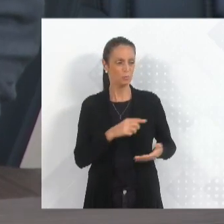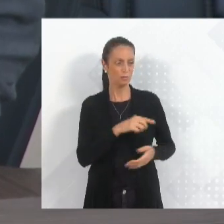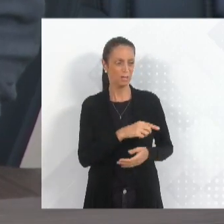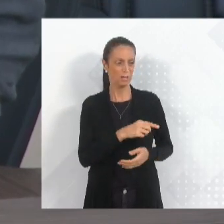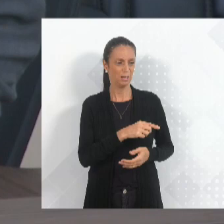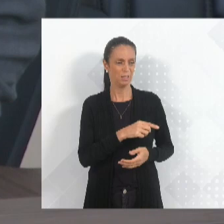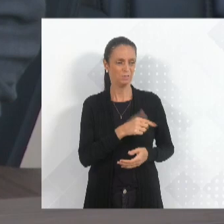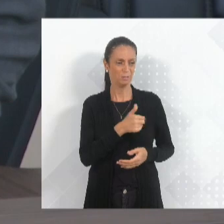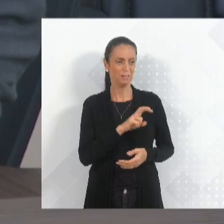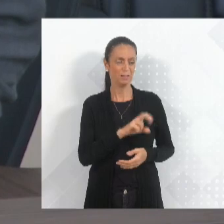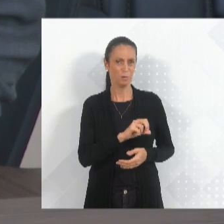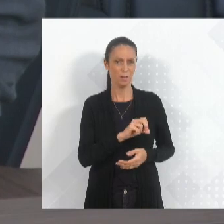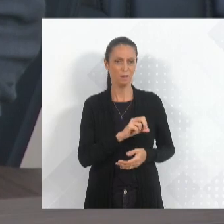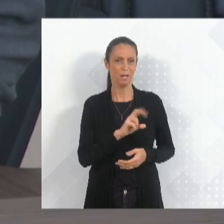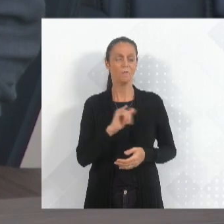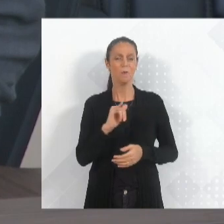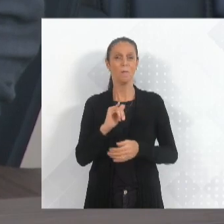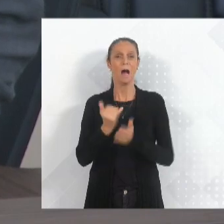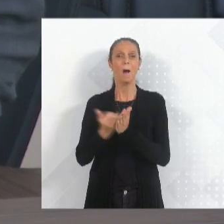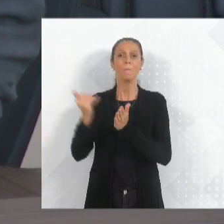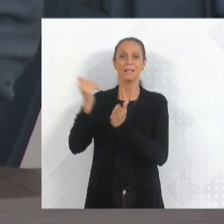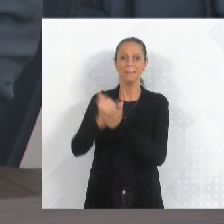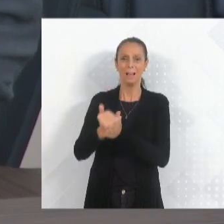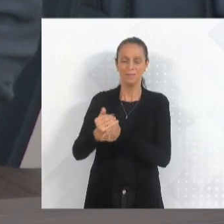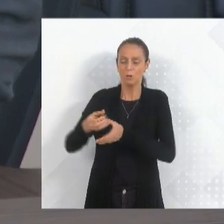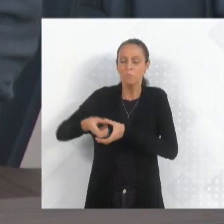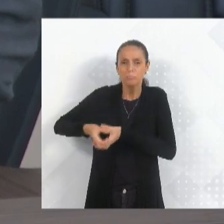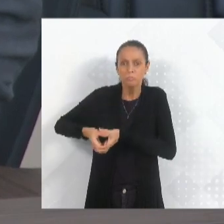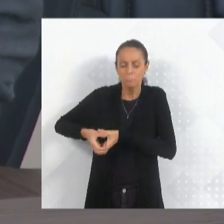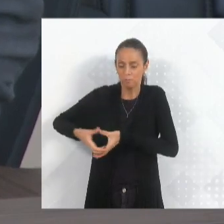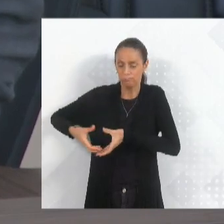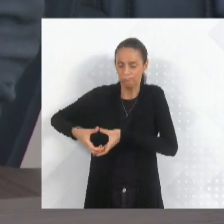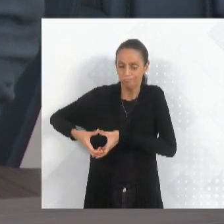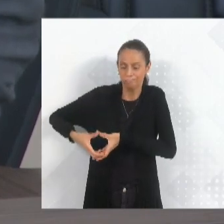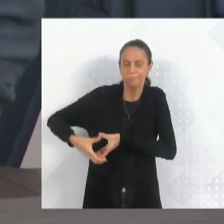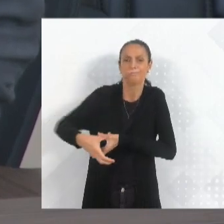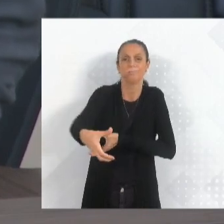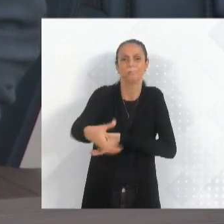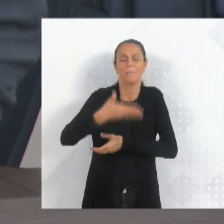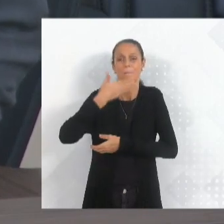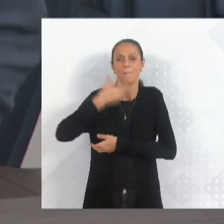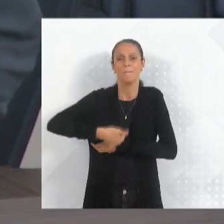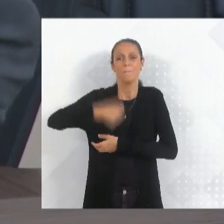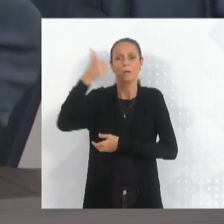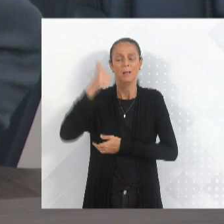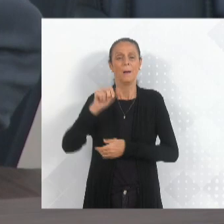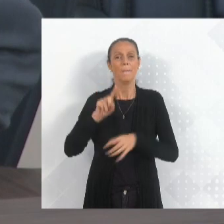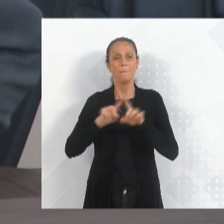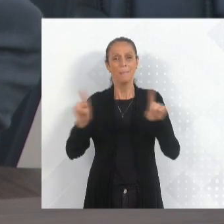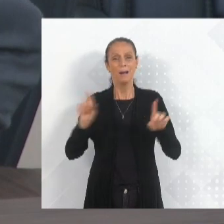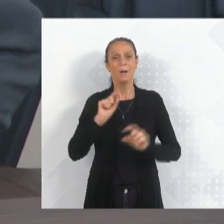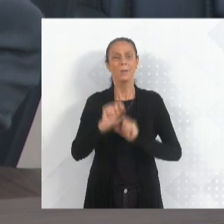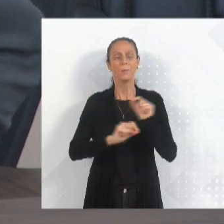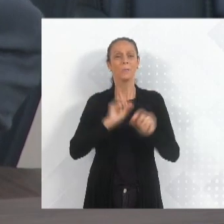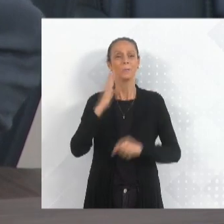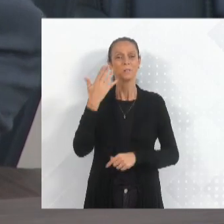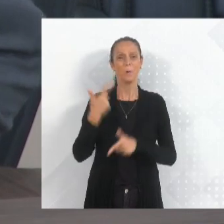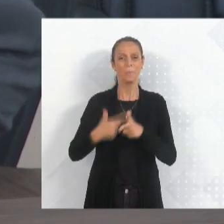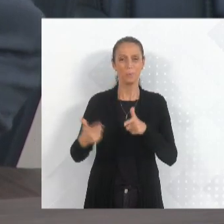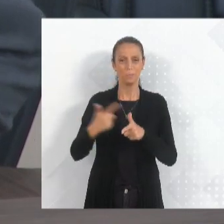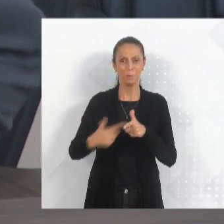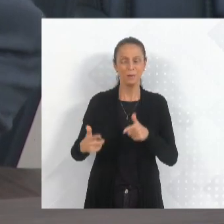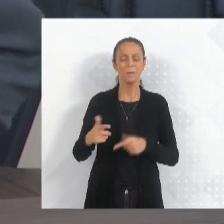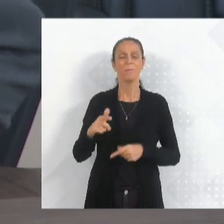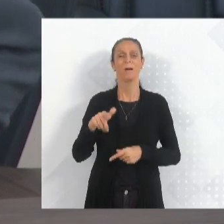de 150, nós vamos aumentar a tubulação para melhorar a distribuição de água. Mas o problema que estava tendo lá é realmente o problema nas